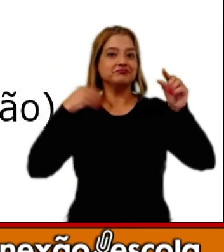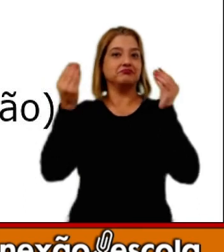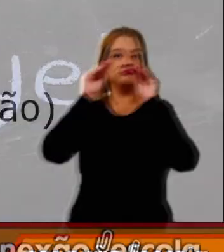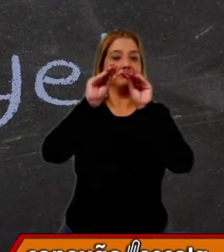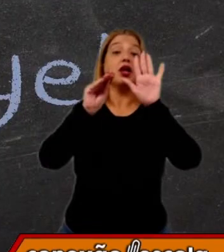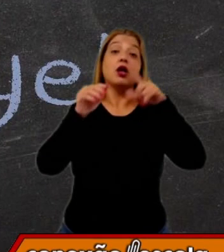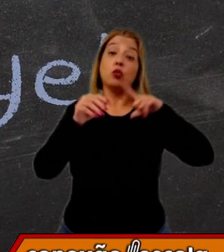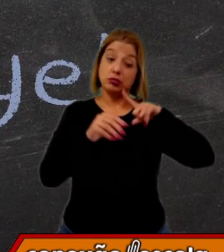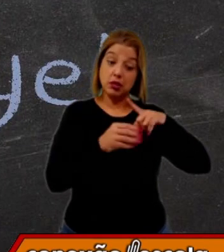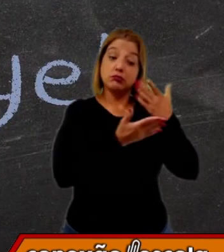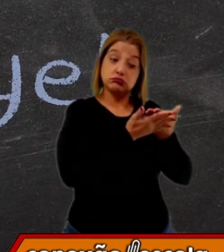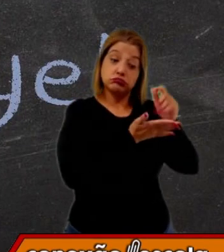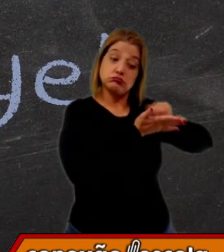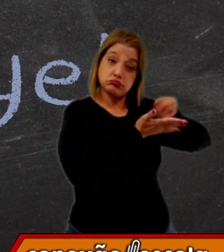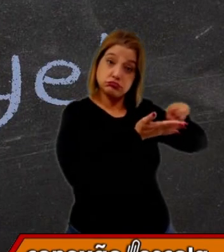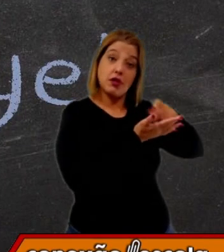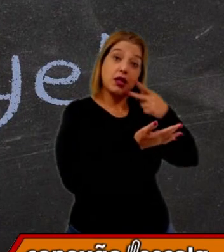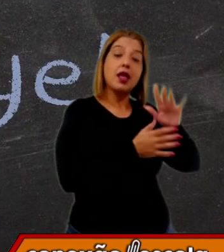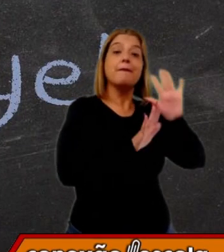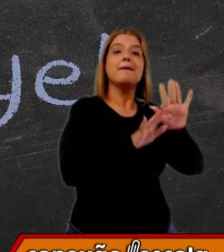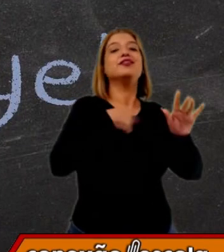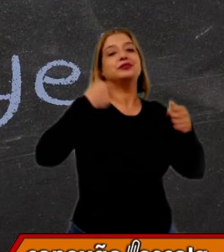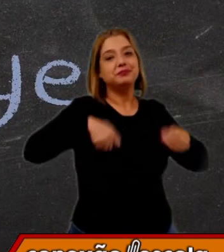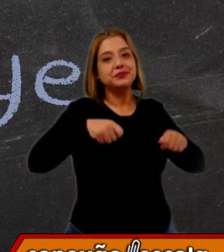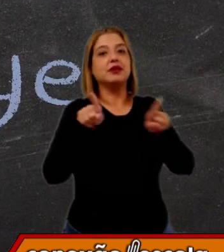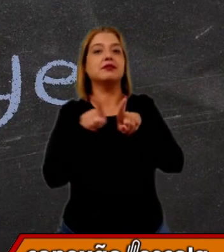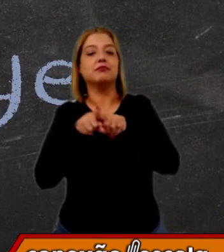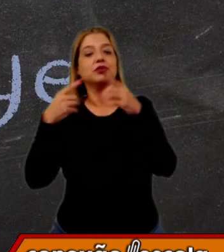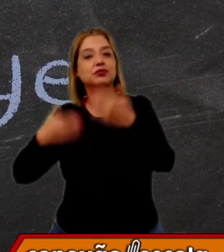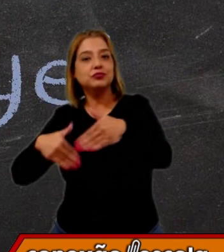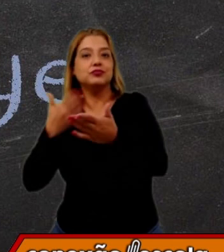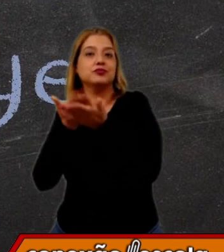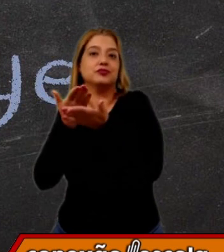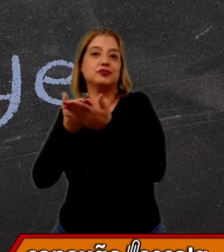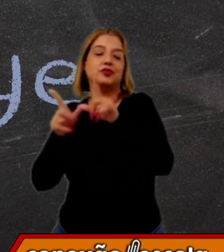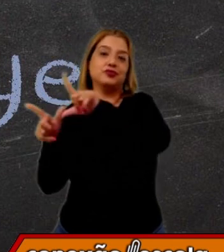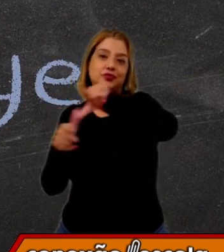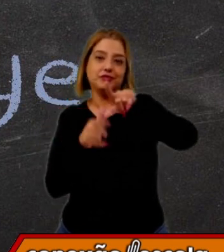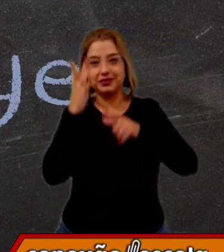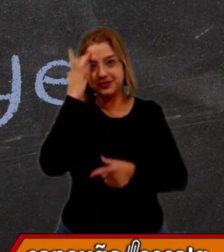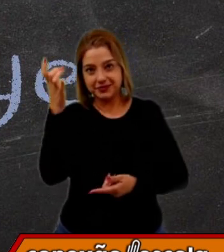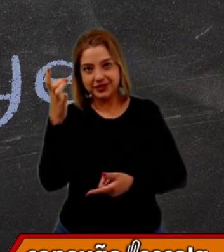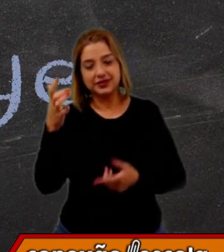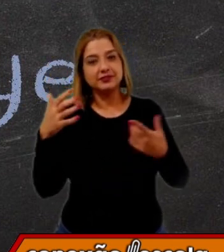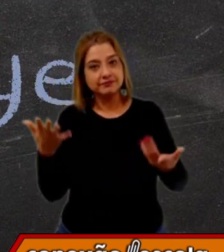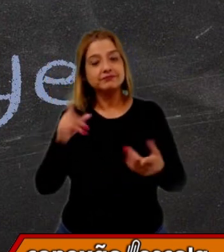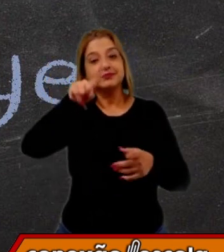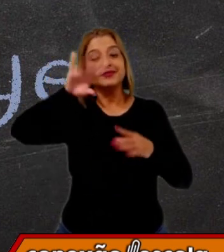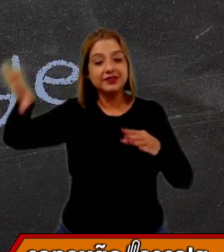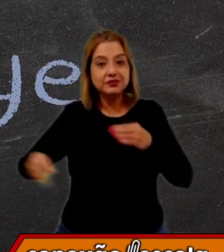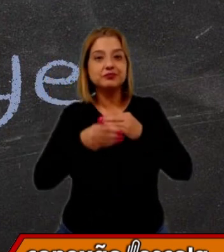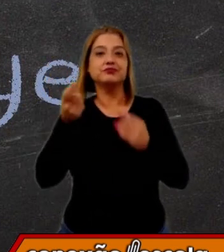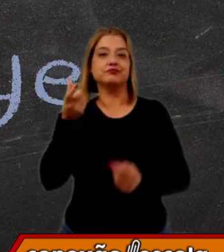primeiramente eu tô fazendo uma lição de inglês mas Além disso eu preciso estudar para minha prova de Geografia amanhã então Além disso é é isso